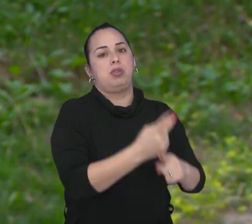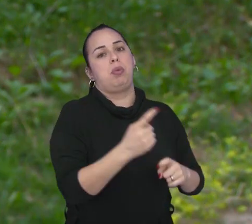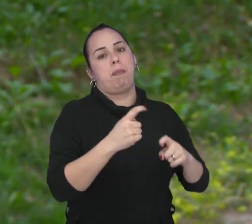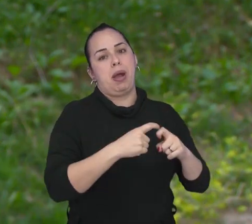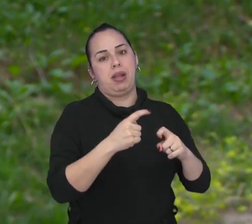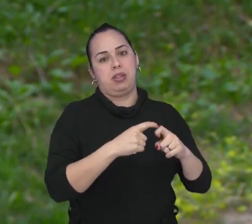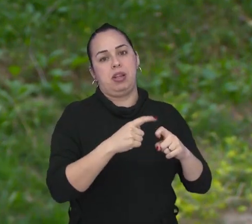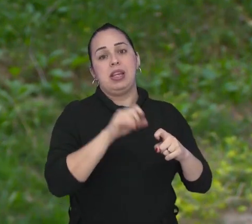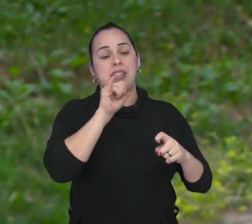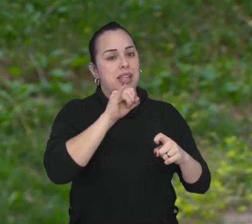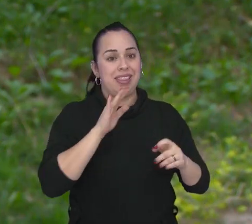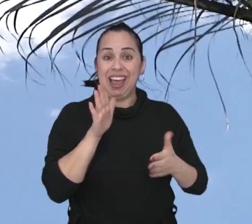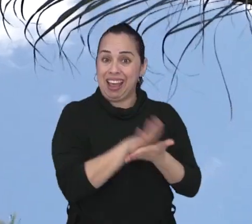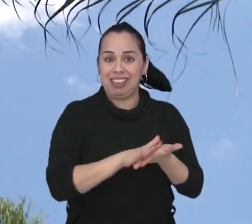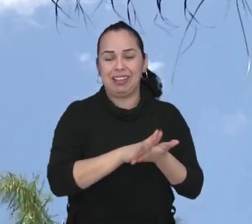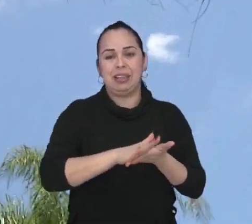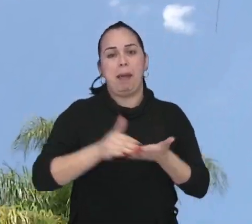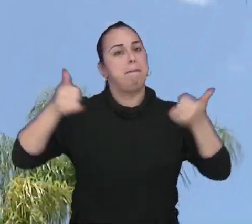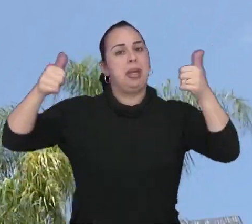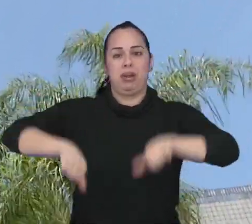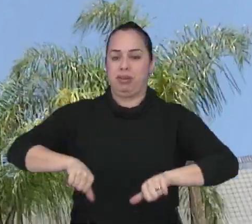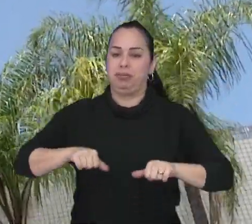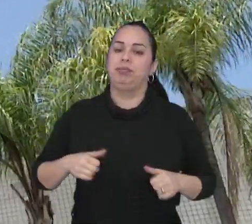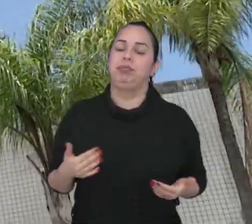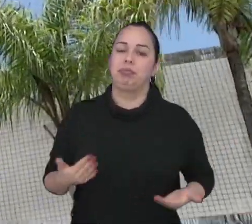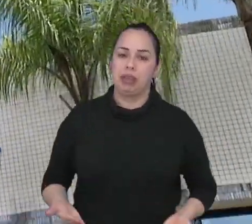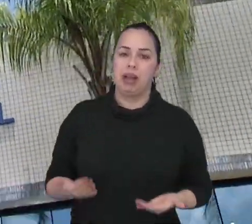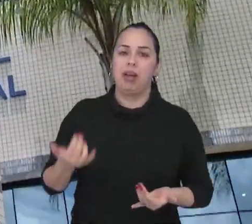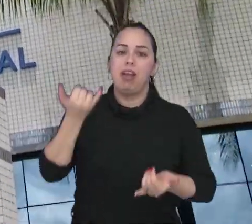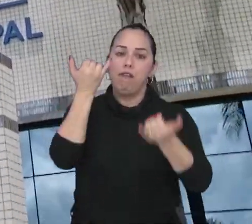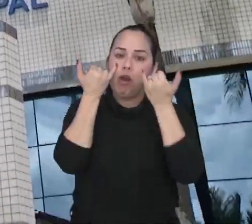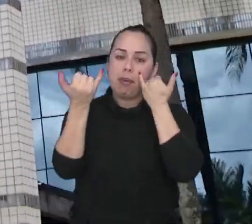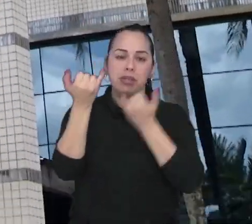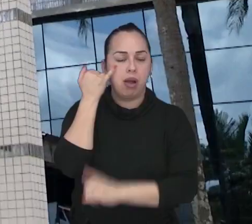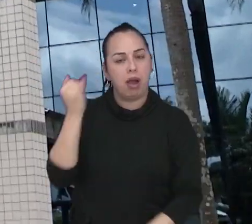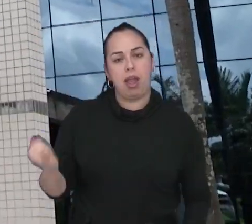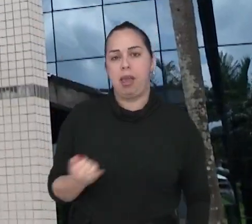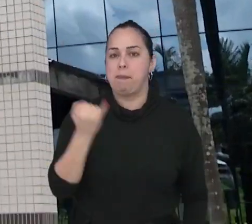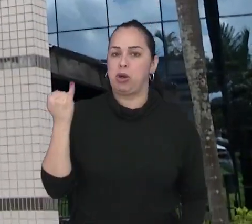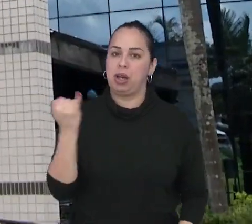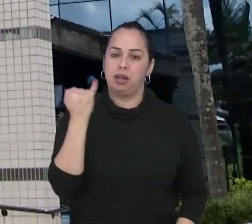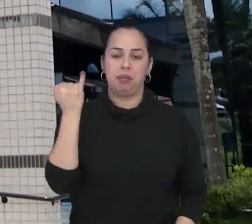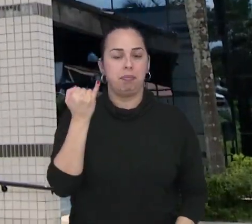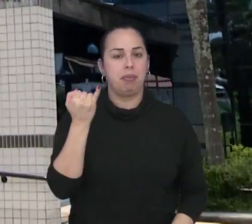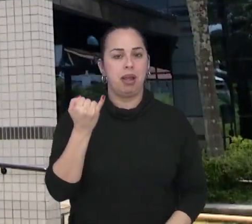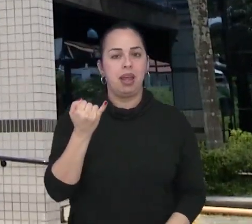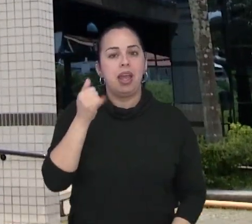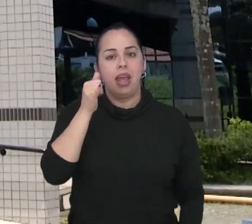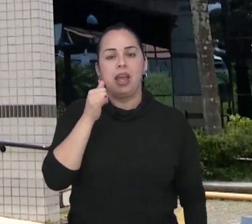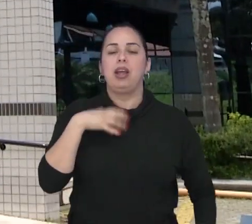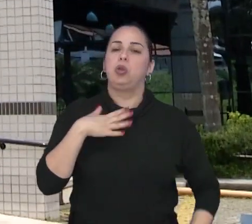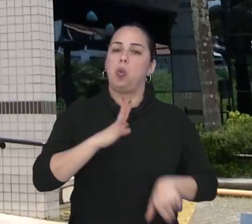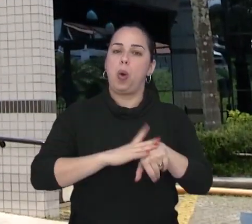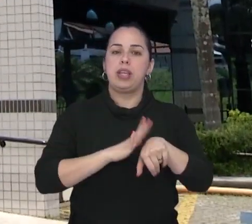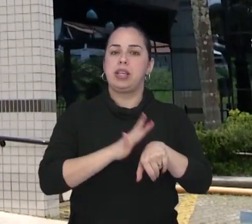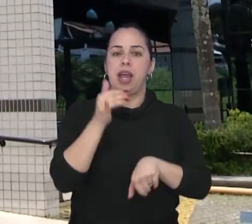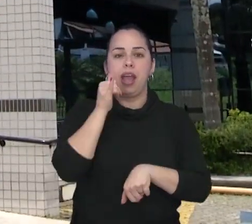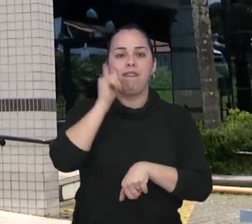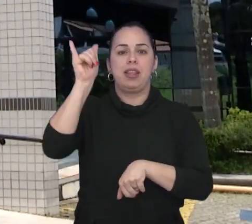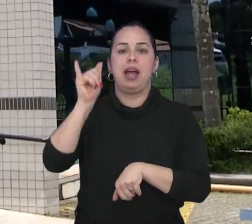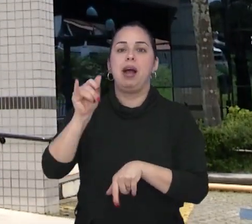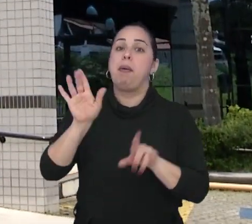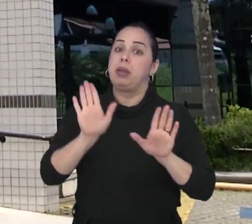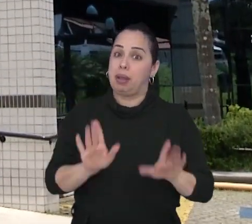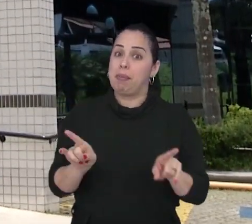descoberto e só tinha piorado a minha situação para a câmara de São José informação é essencial para prevenção de doenças e para a busca